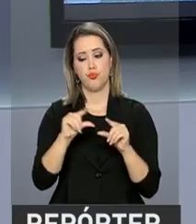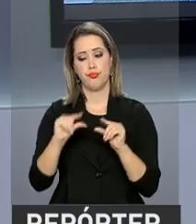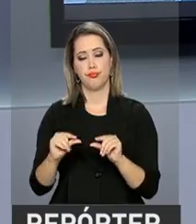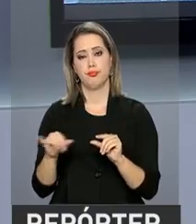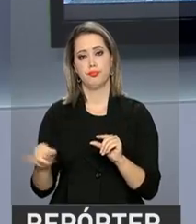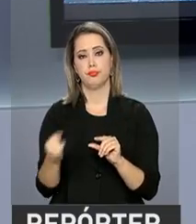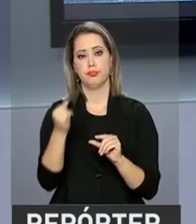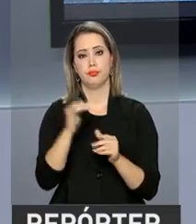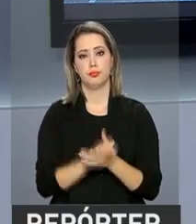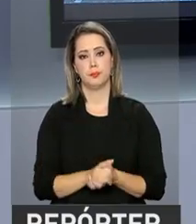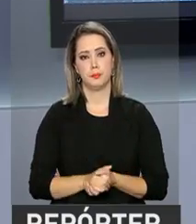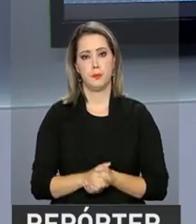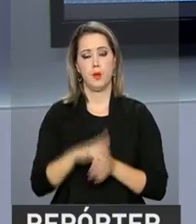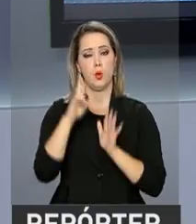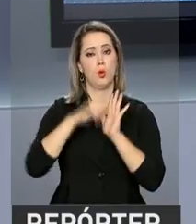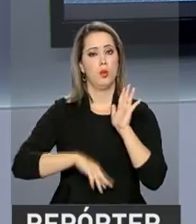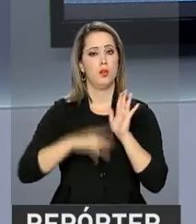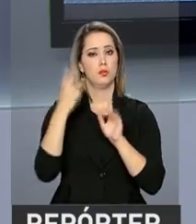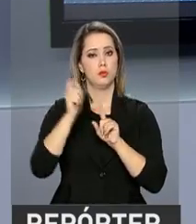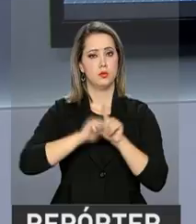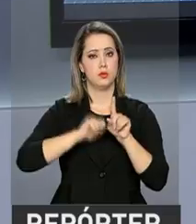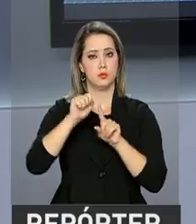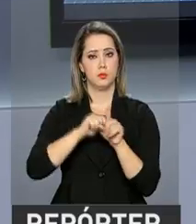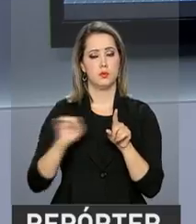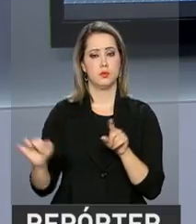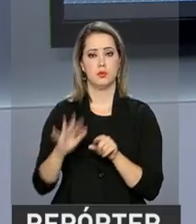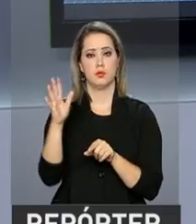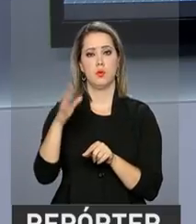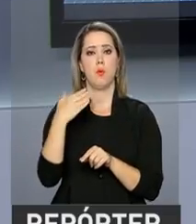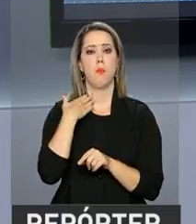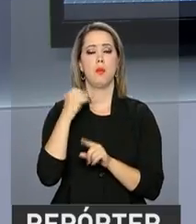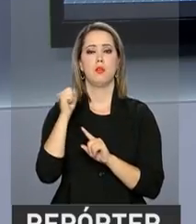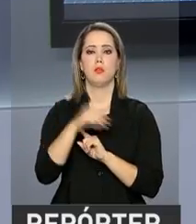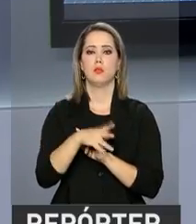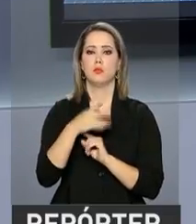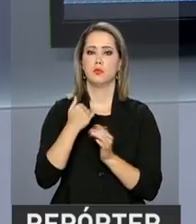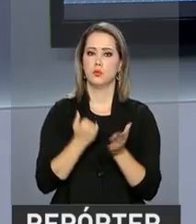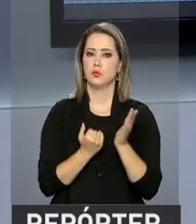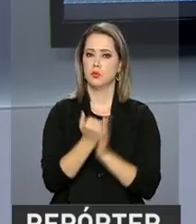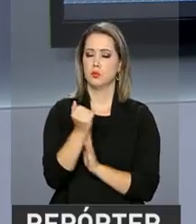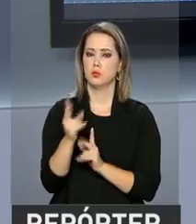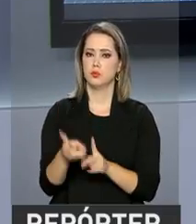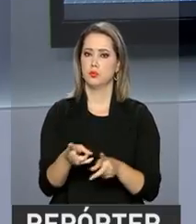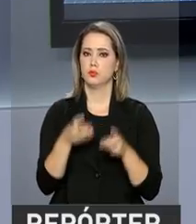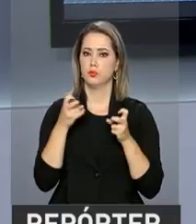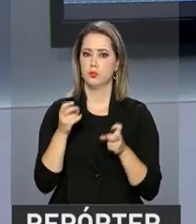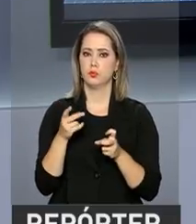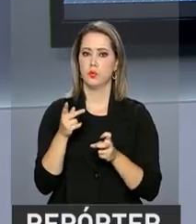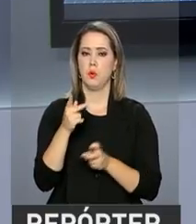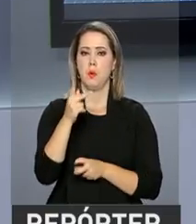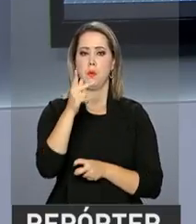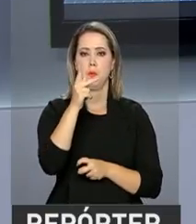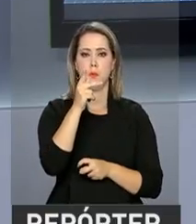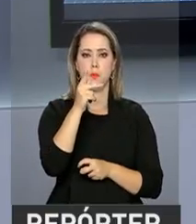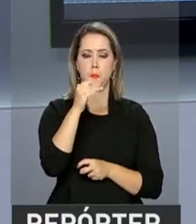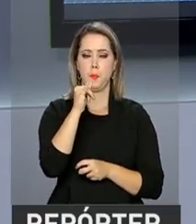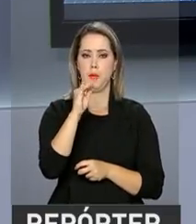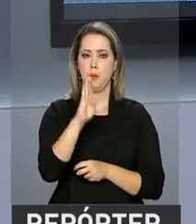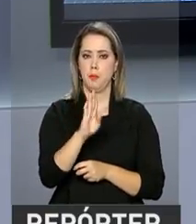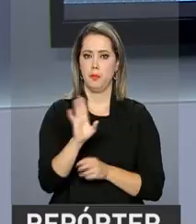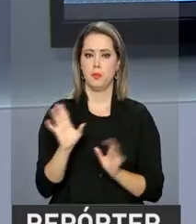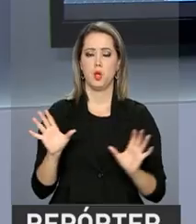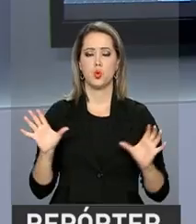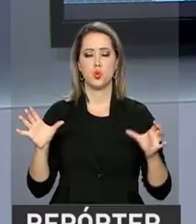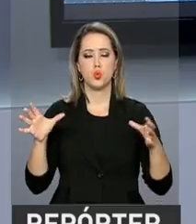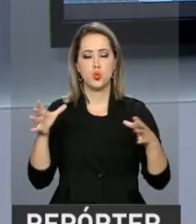no relatório trimestral de inflação o banco central manteve a estimativa para a expansão do produto interno bruto pib